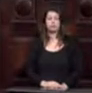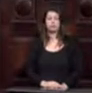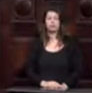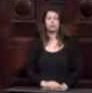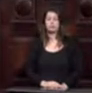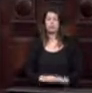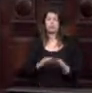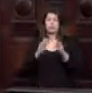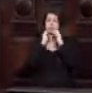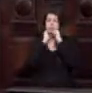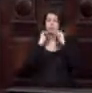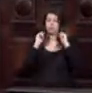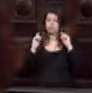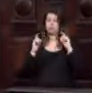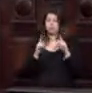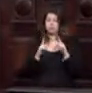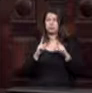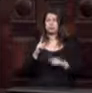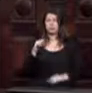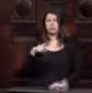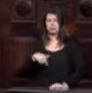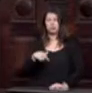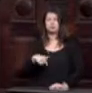A Assembleia Legislativa do Estado do Rio de Janeiro